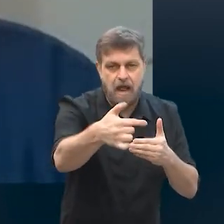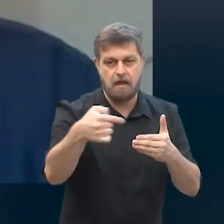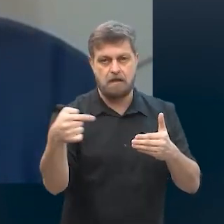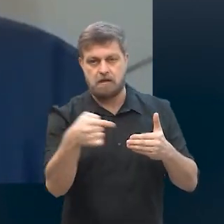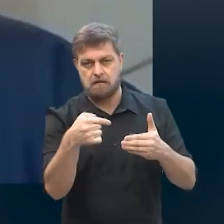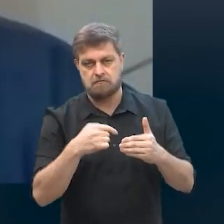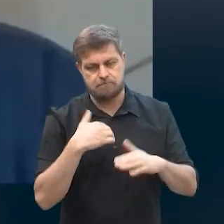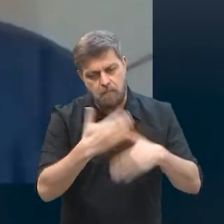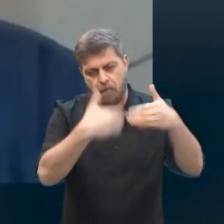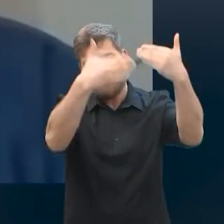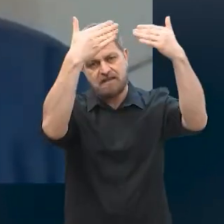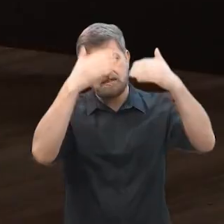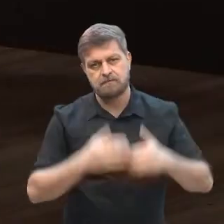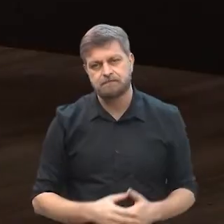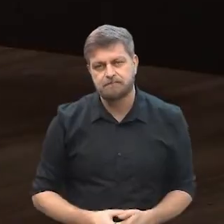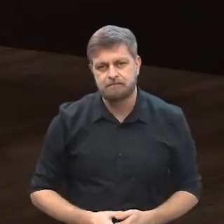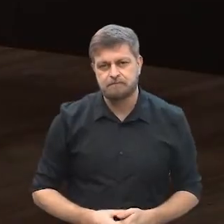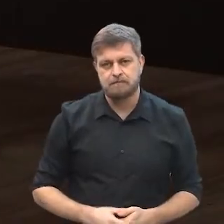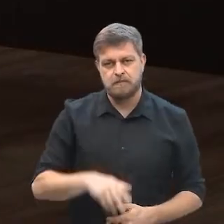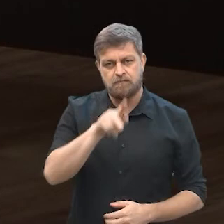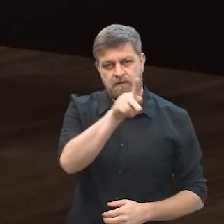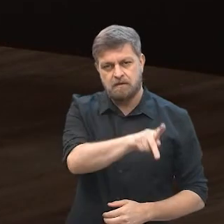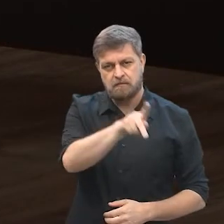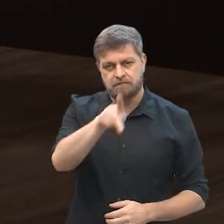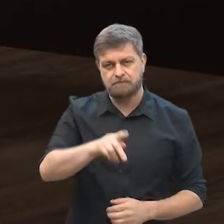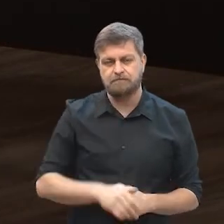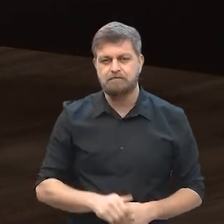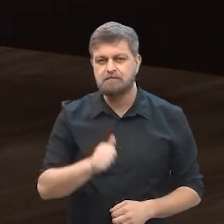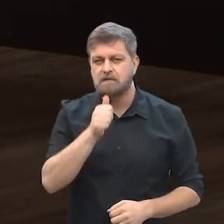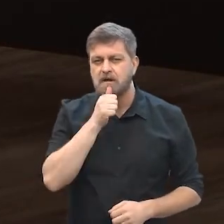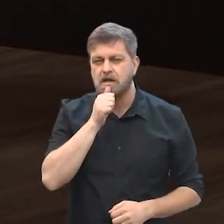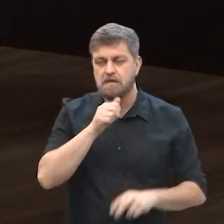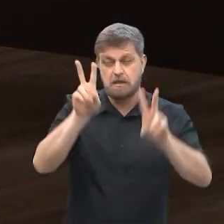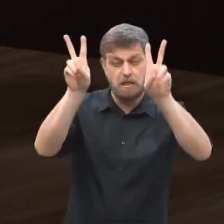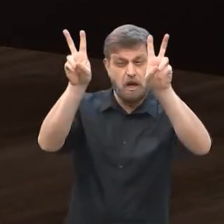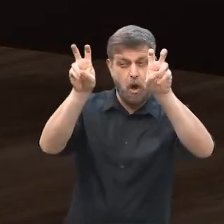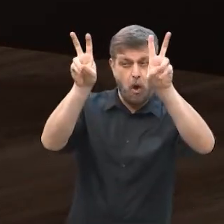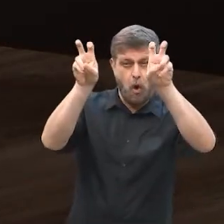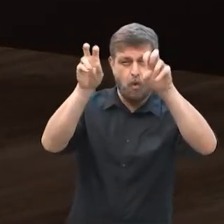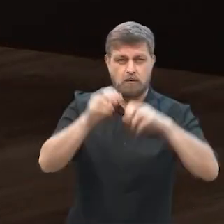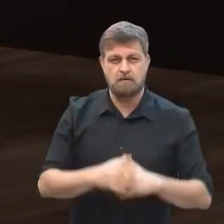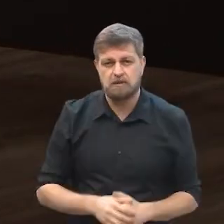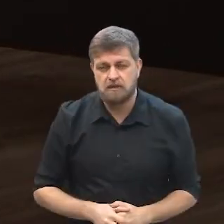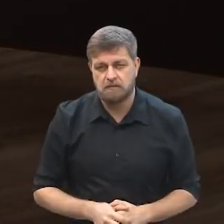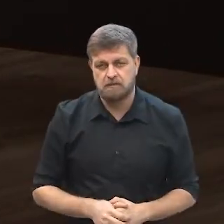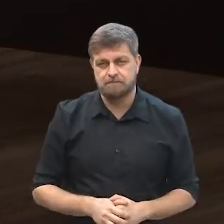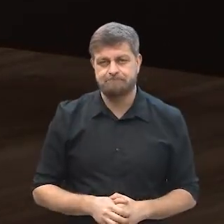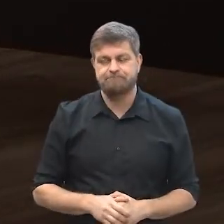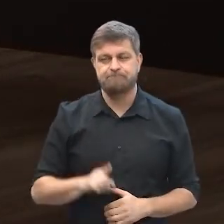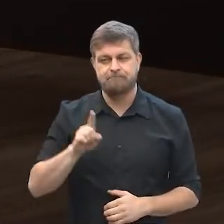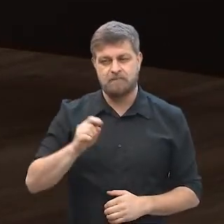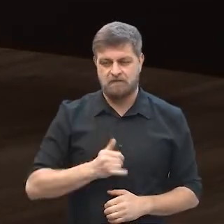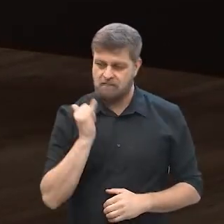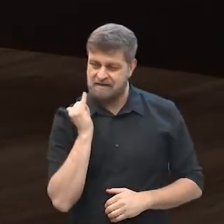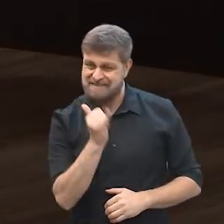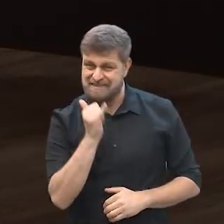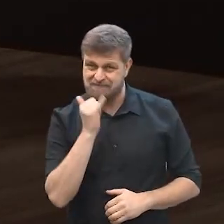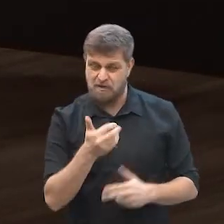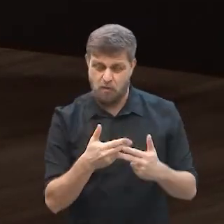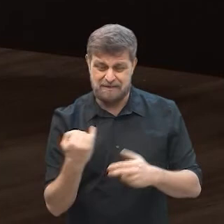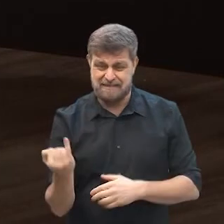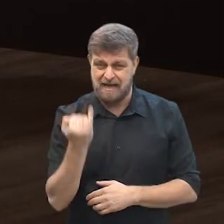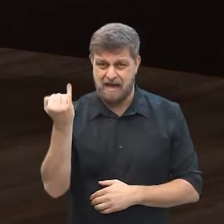investimentos, crescer. Professor, ainda sobre esse tema, o senhor tocou num ponto importante,